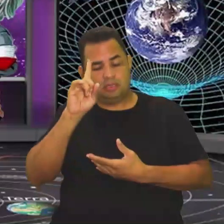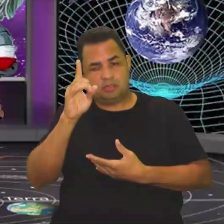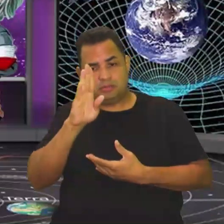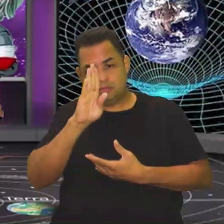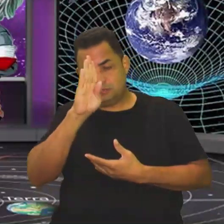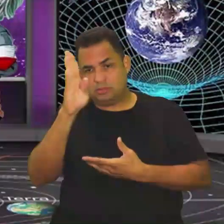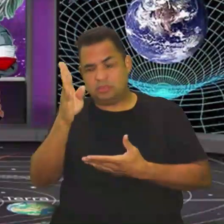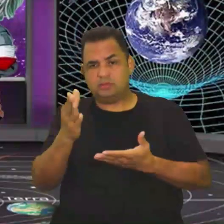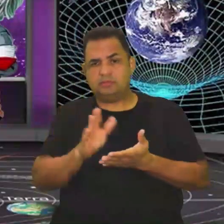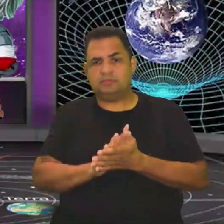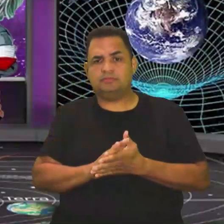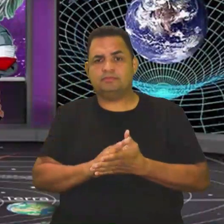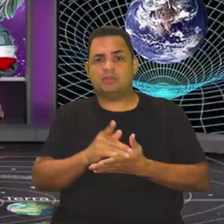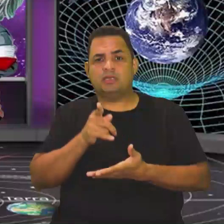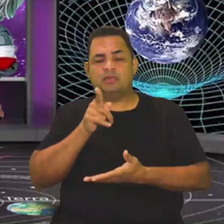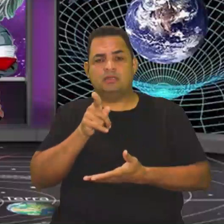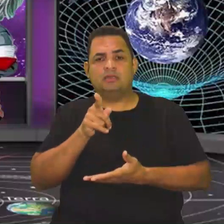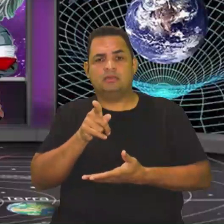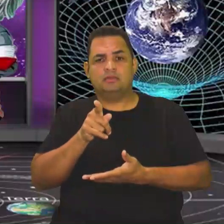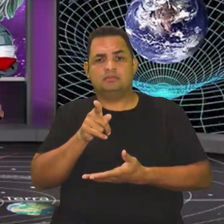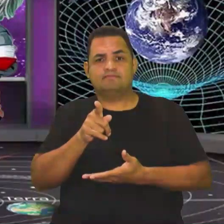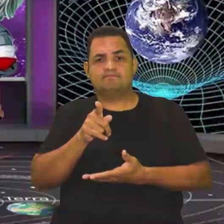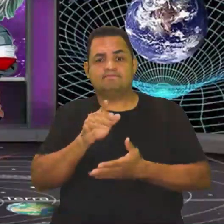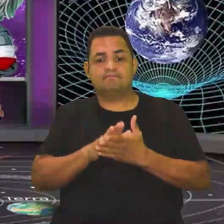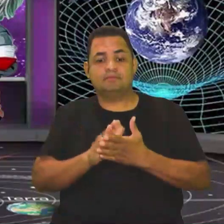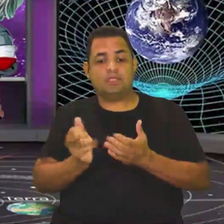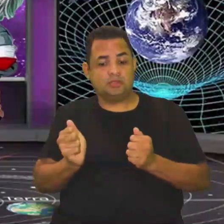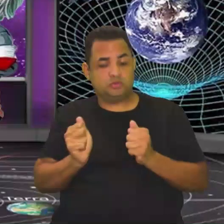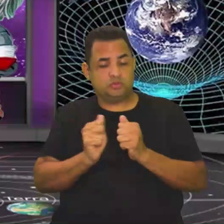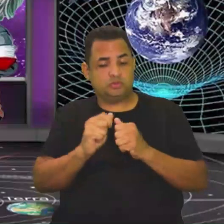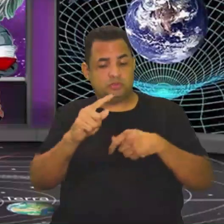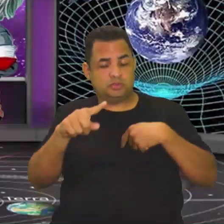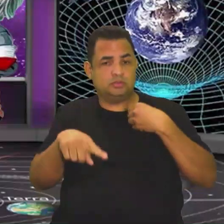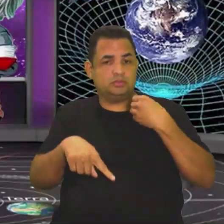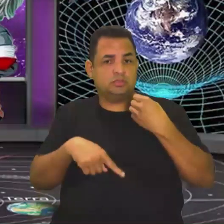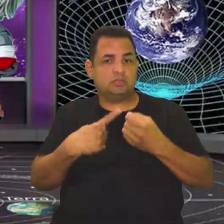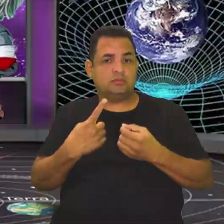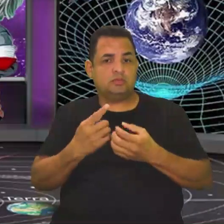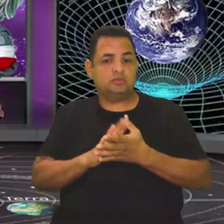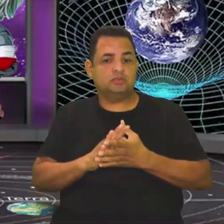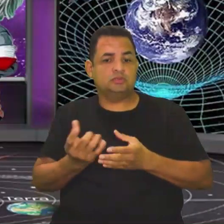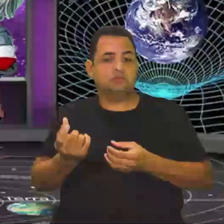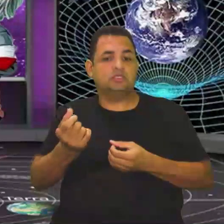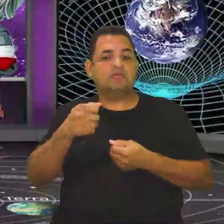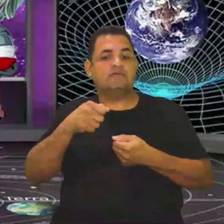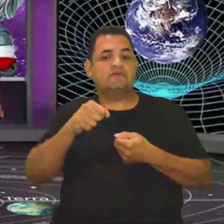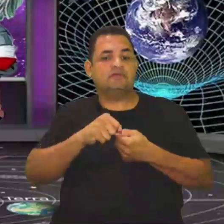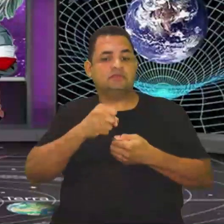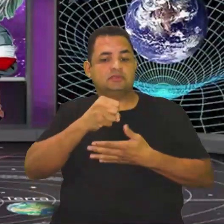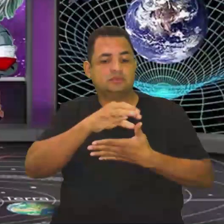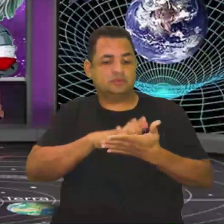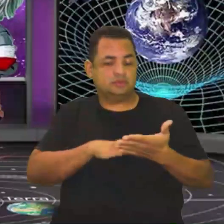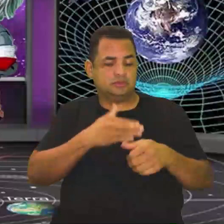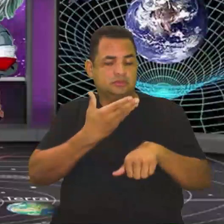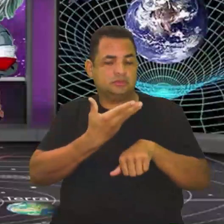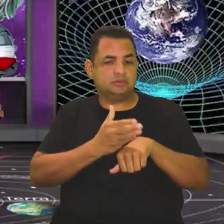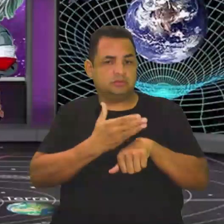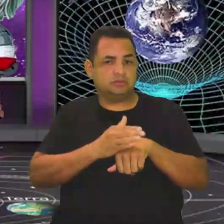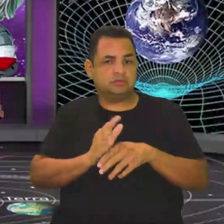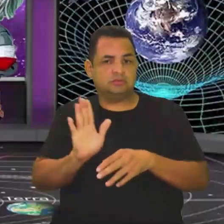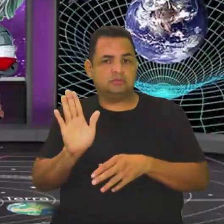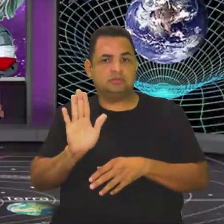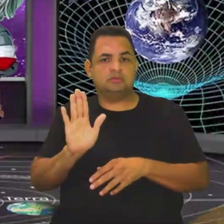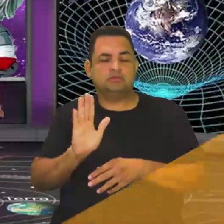potência. Pessoal, olha só, fica comigo que daqui a pouco tem resolução de exercícios para vocês, tá bom? Tchau,